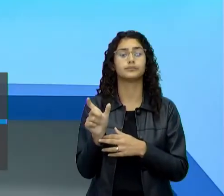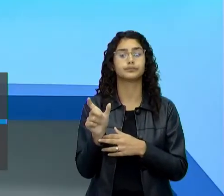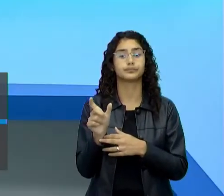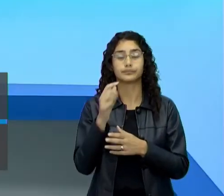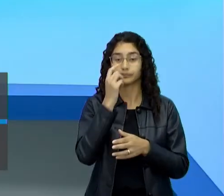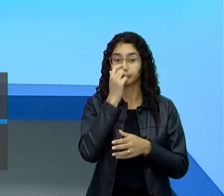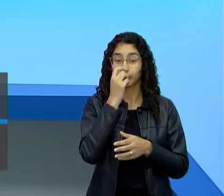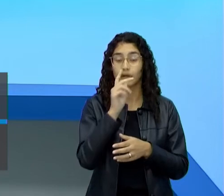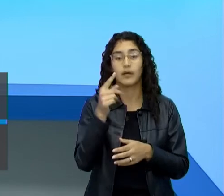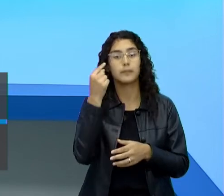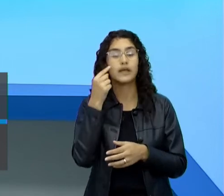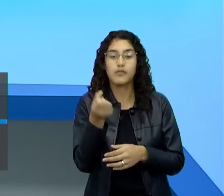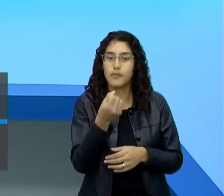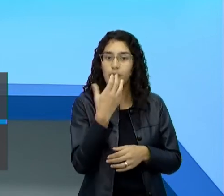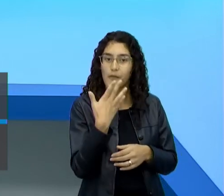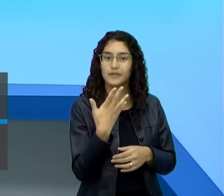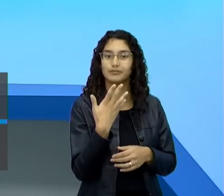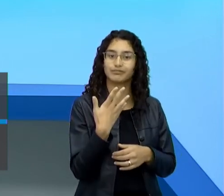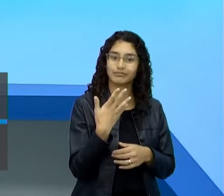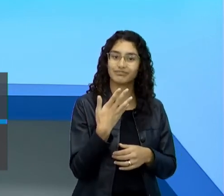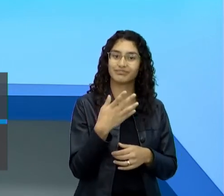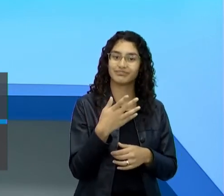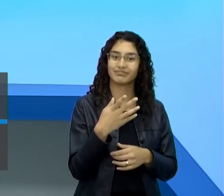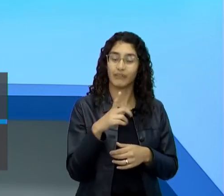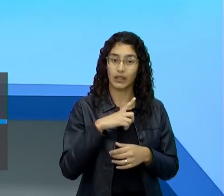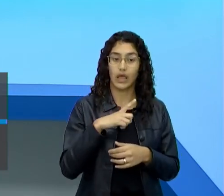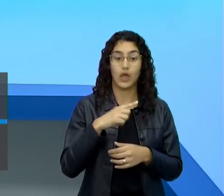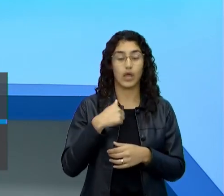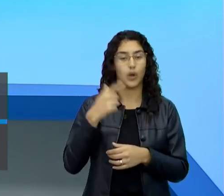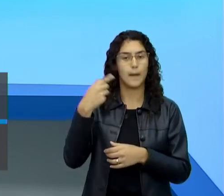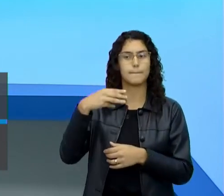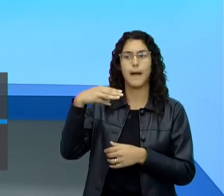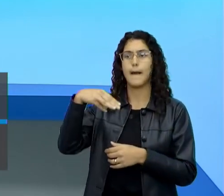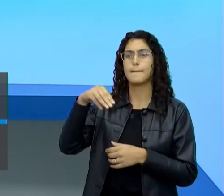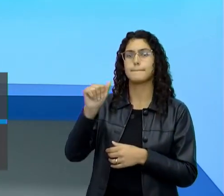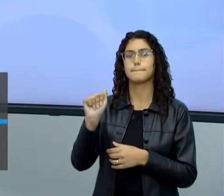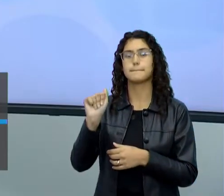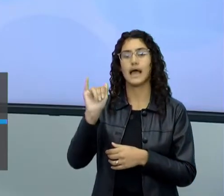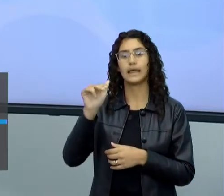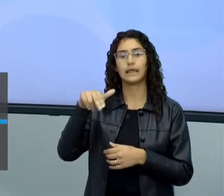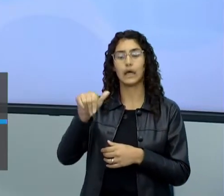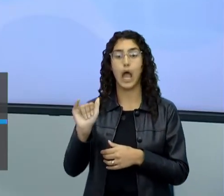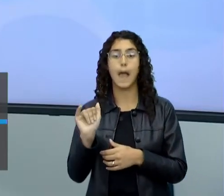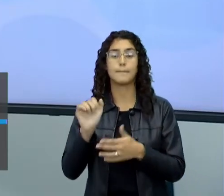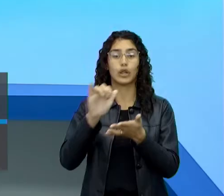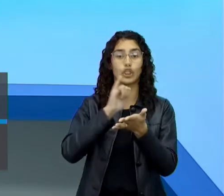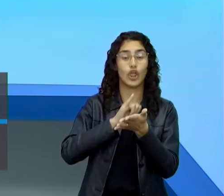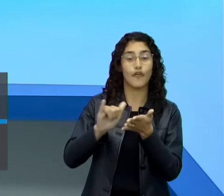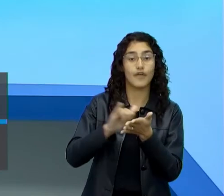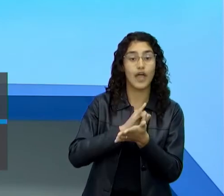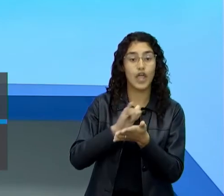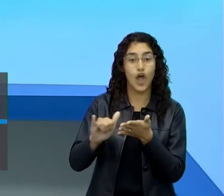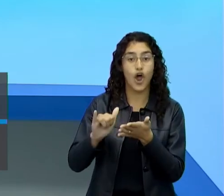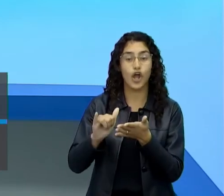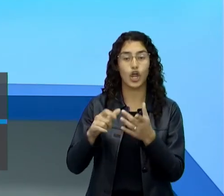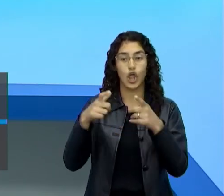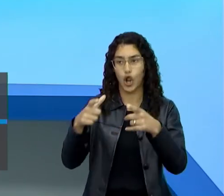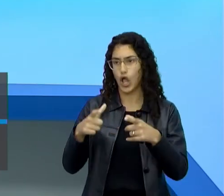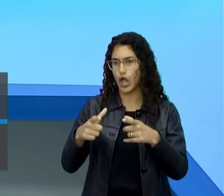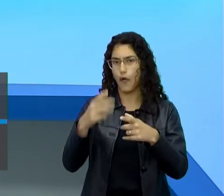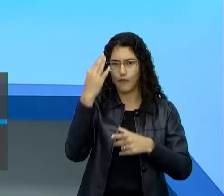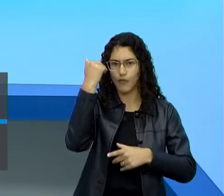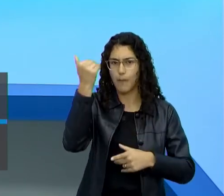pessoas sempre vão pensar coisas boas. Exato. Eu quero ir para os Estados Unidos, eu quero ir para Miami, eu quero ir para Nova York, eu quero ir para Los Angeles, São Francisco, eu quero ir para